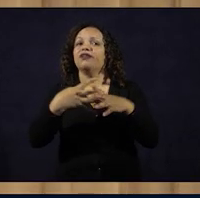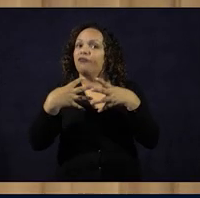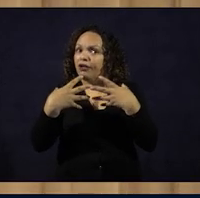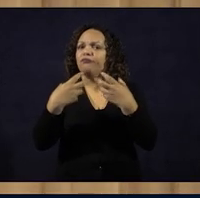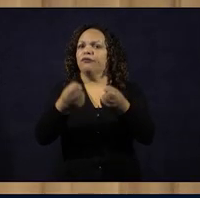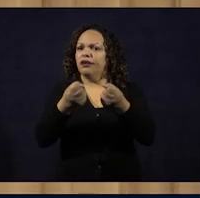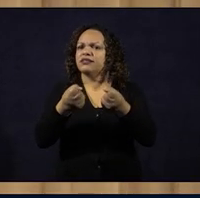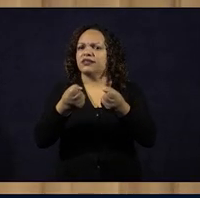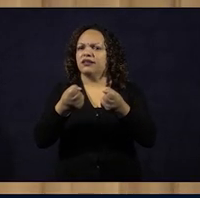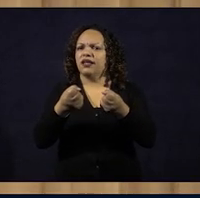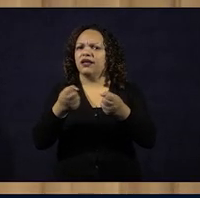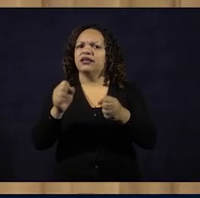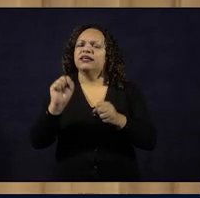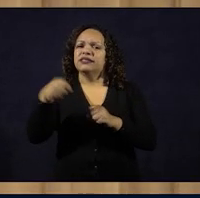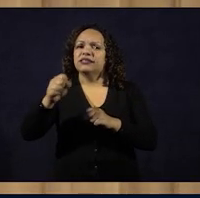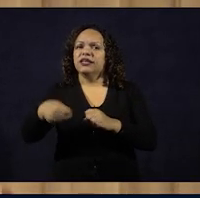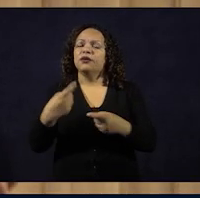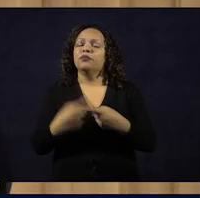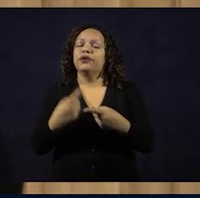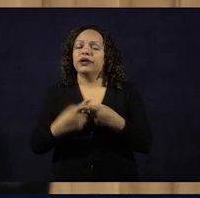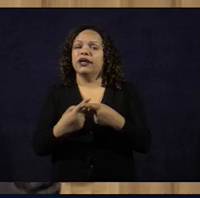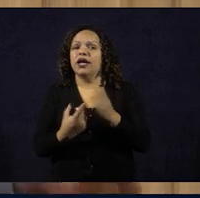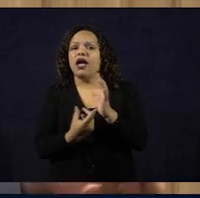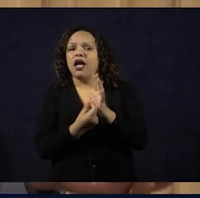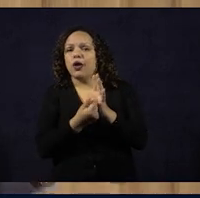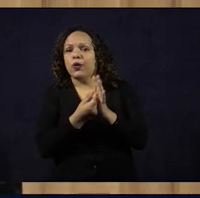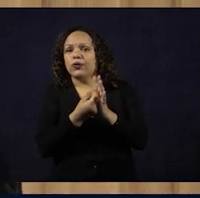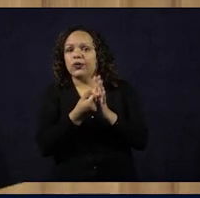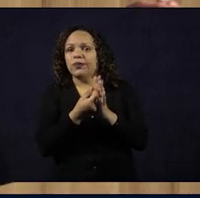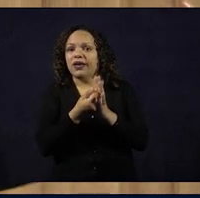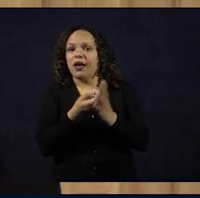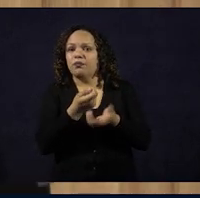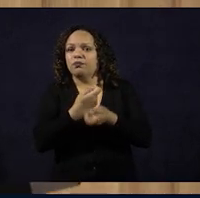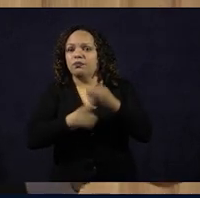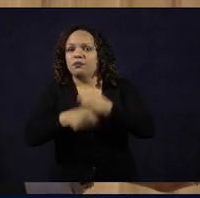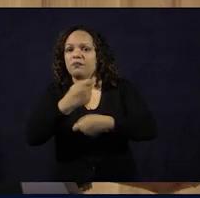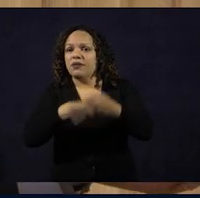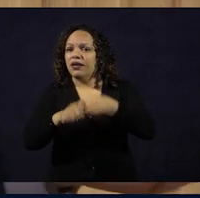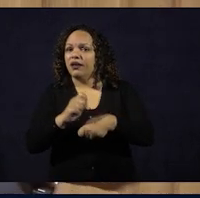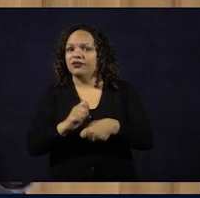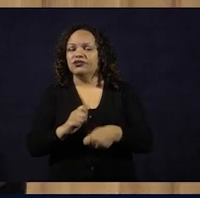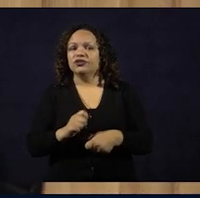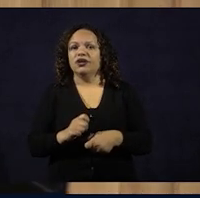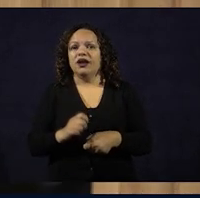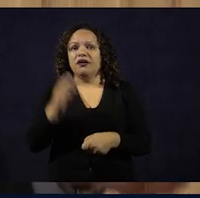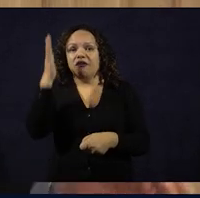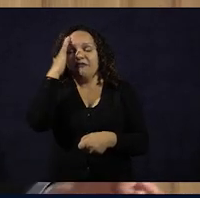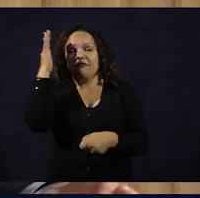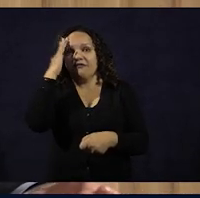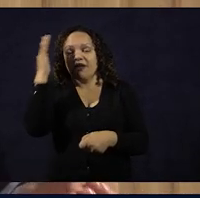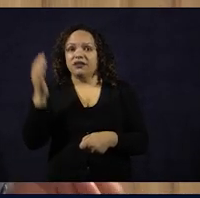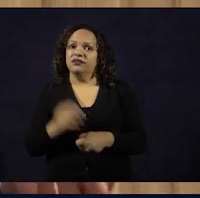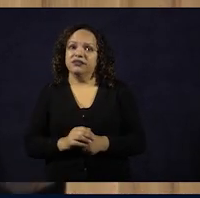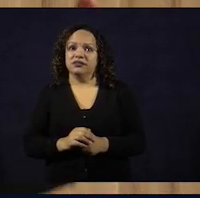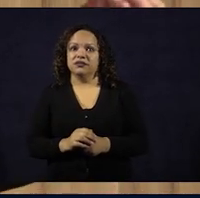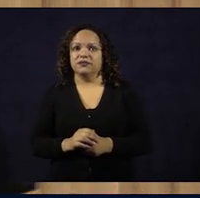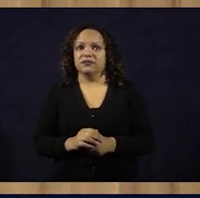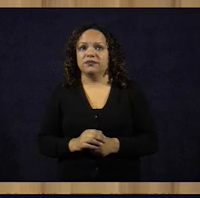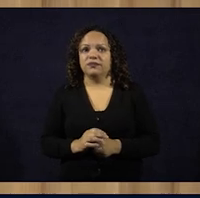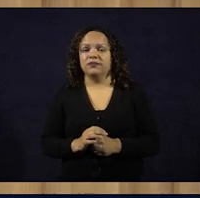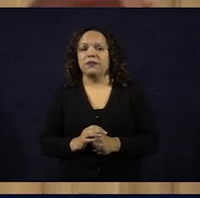economicamente faz todo sentido né então se não adota é porque não tenho conhecimento então a gente tá levando lá o conhecimento